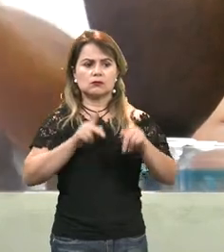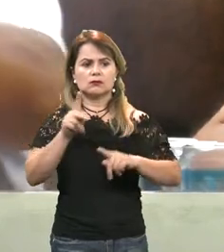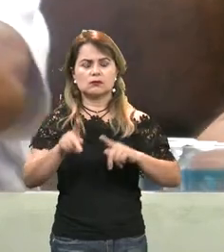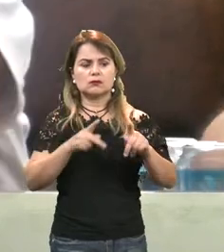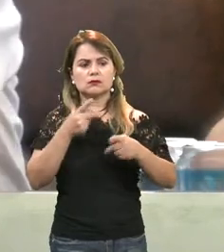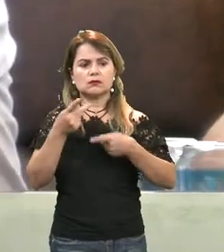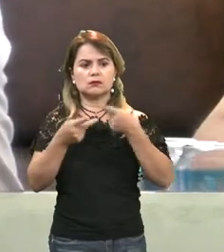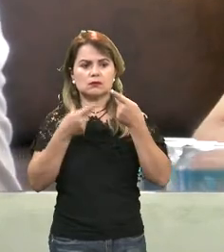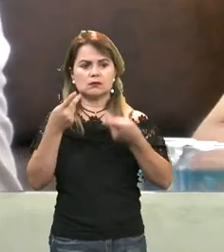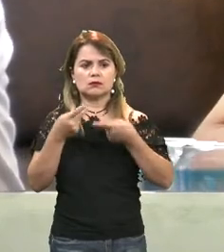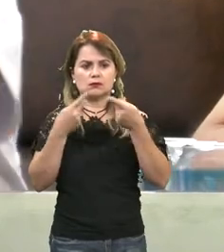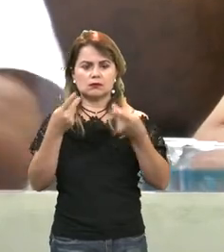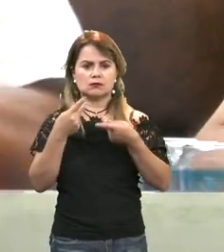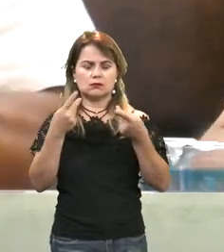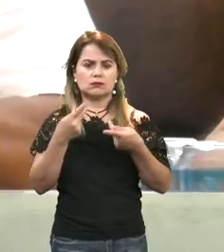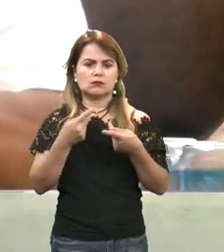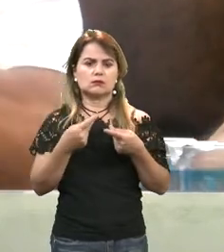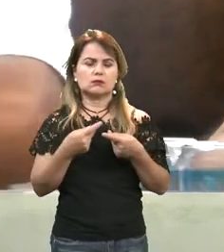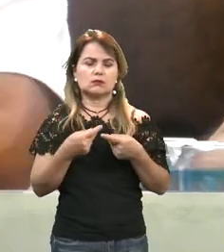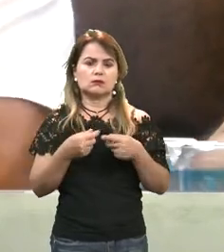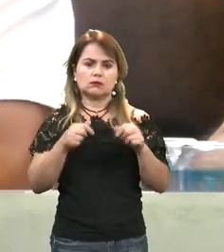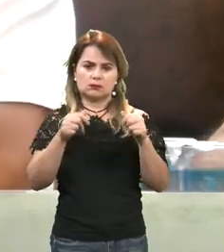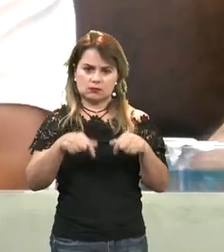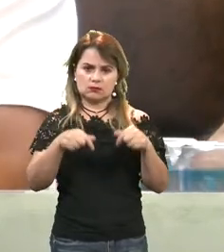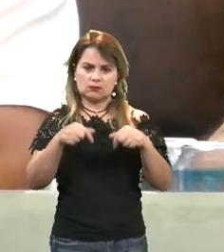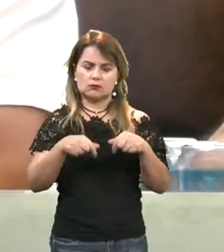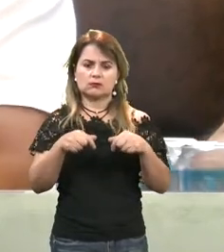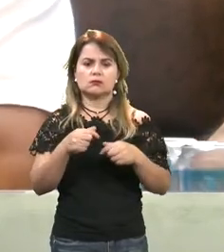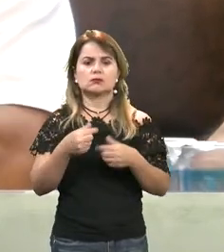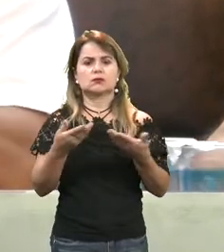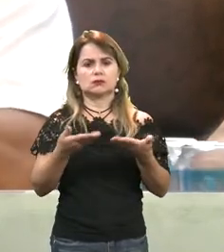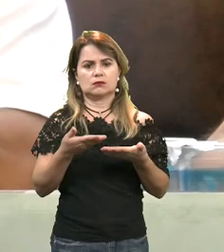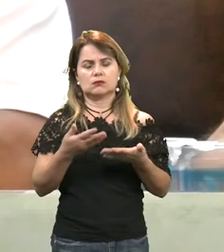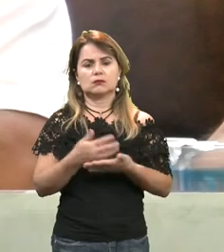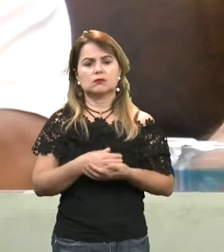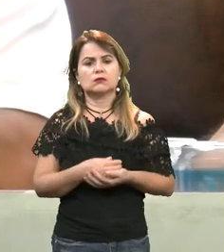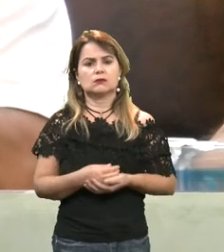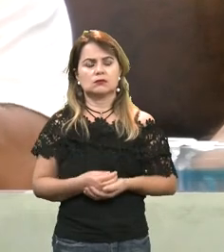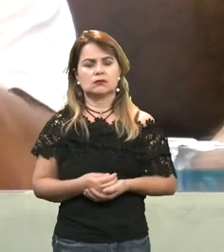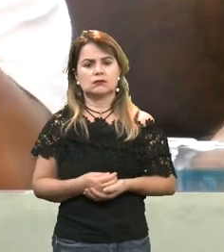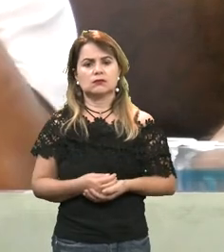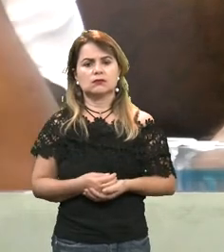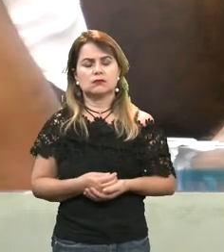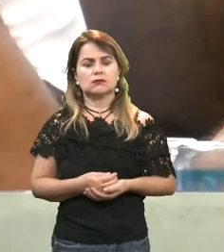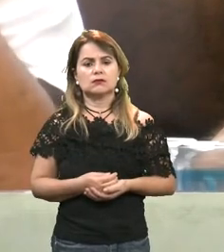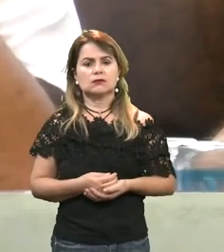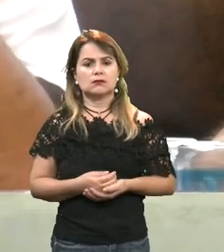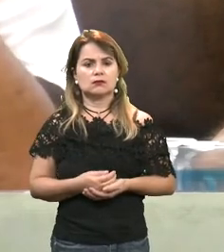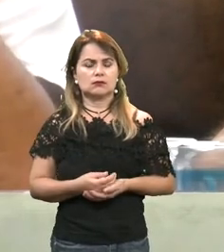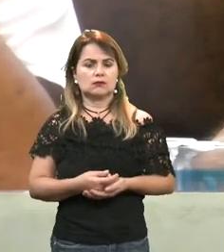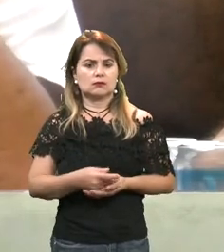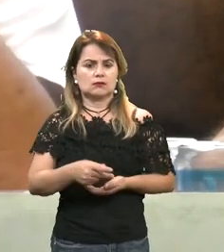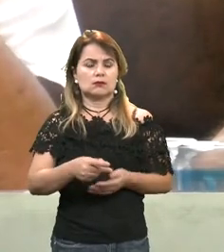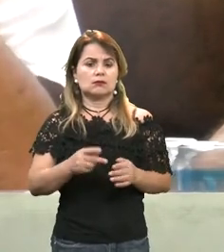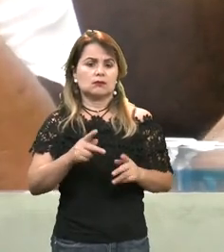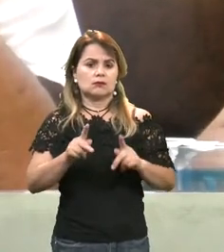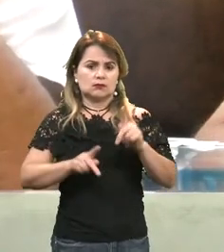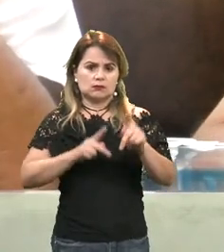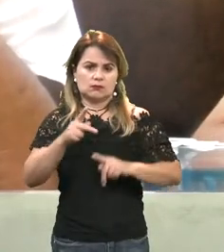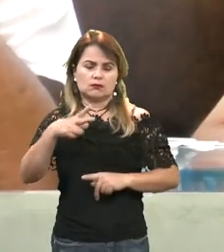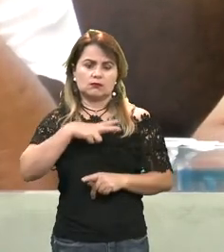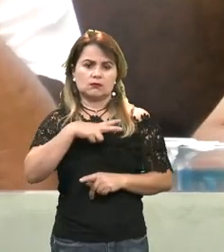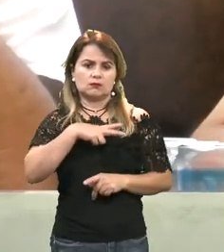que tiveram aqui na tribuna. E, na minha vida pessoal,